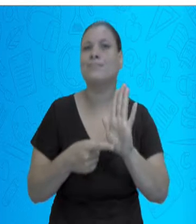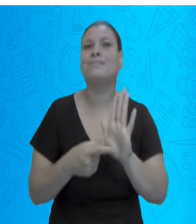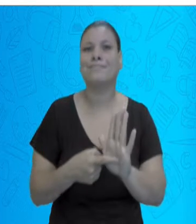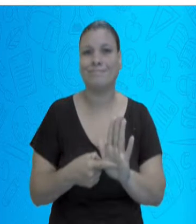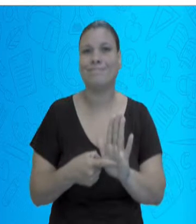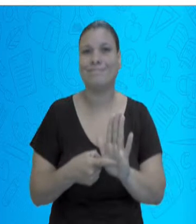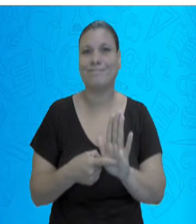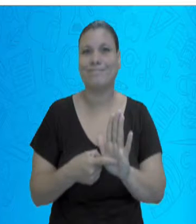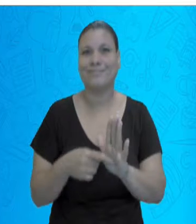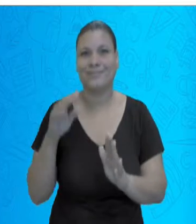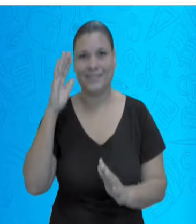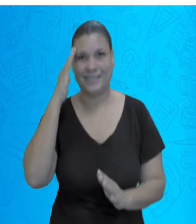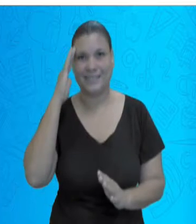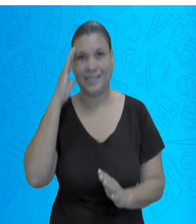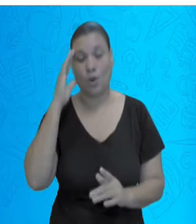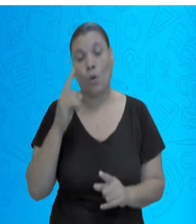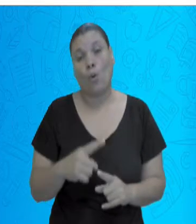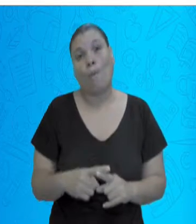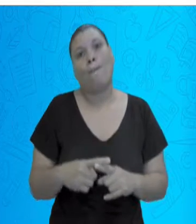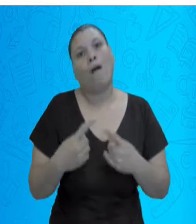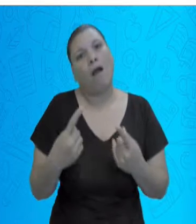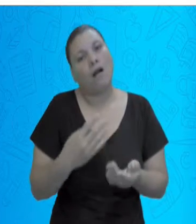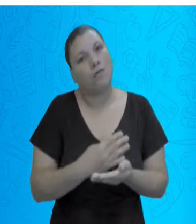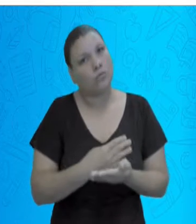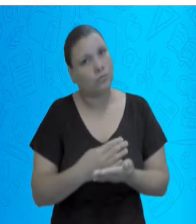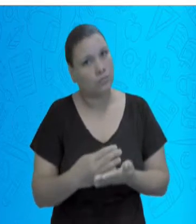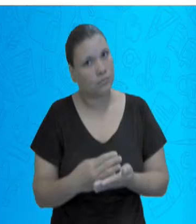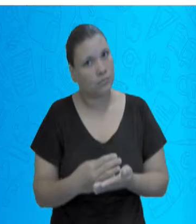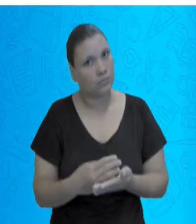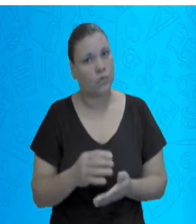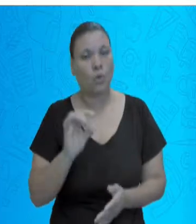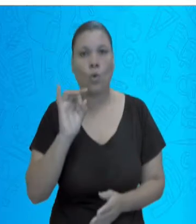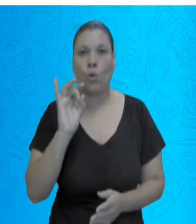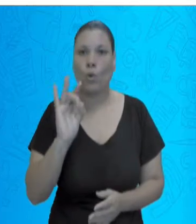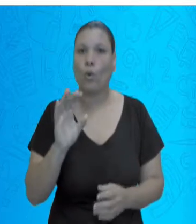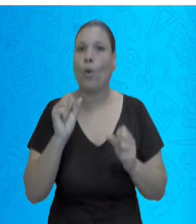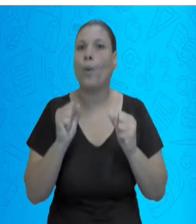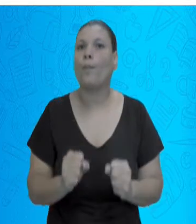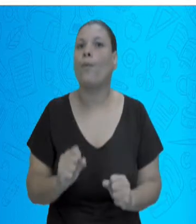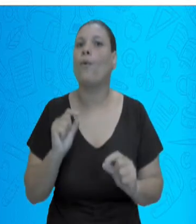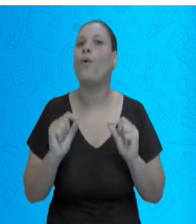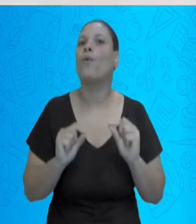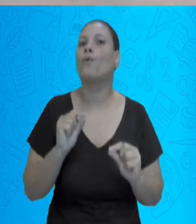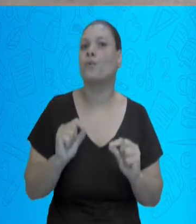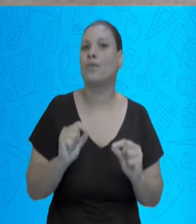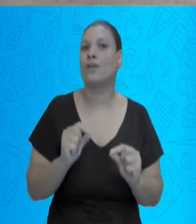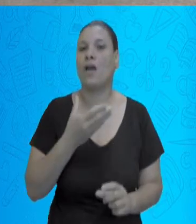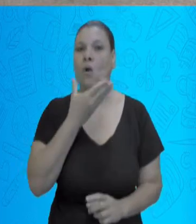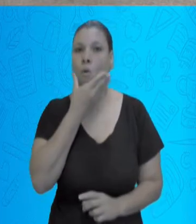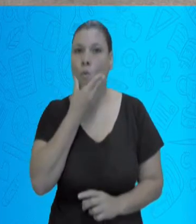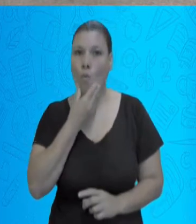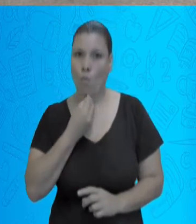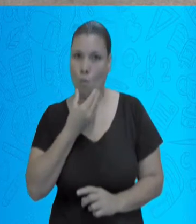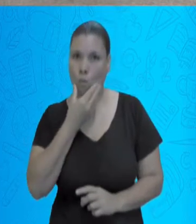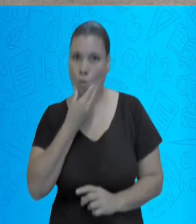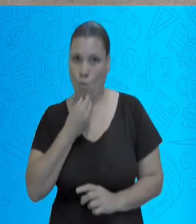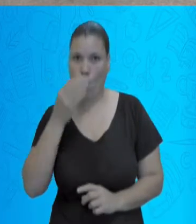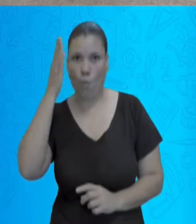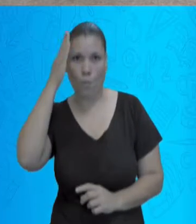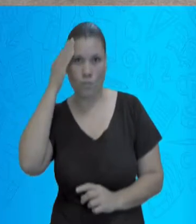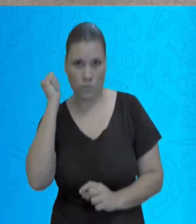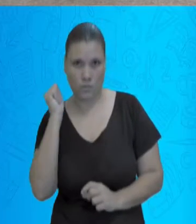somente para homens de saber, eram os estudiosos. Então, até essa época, o museu não era